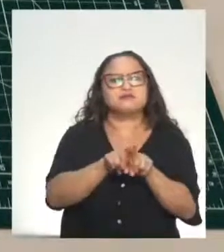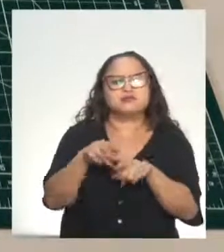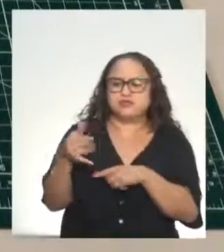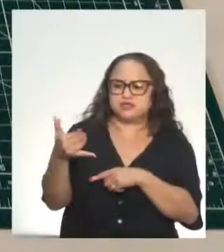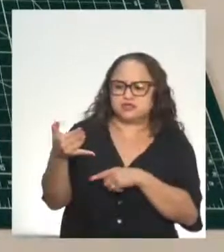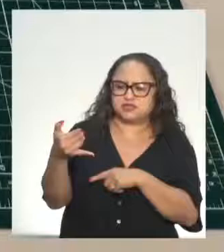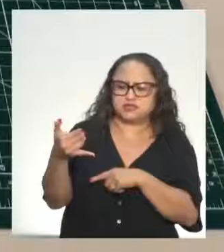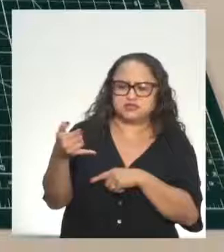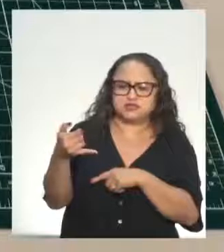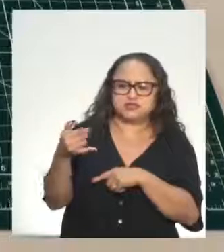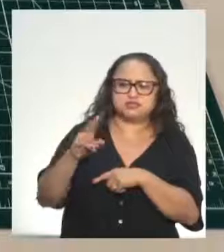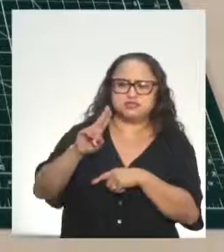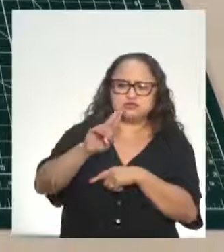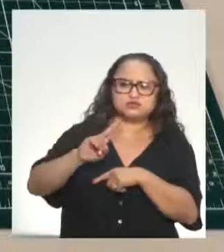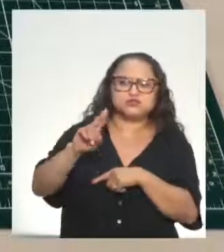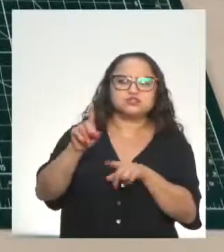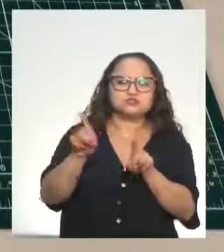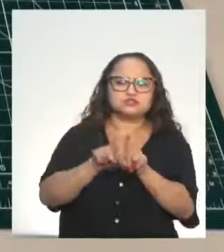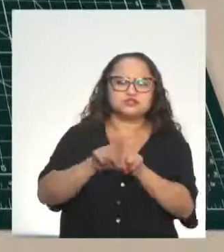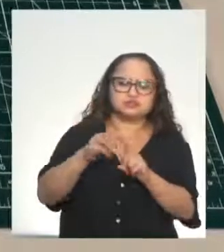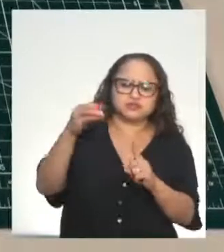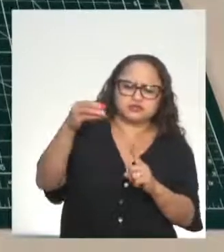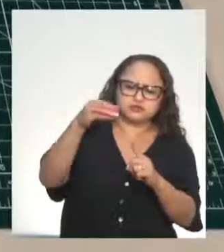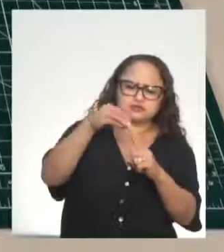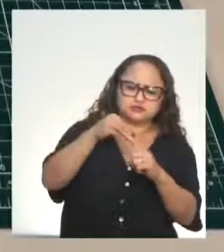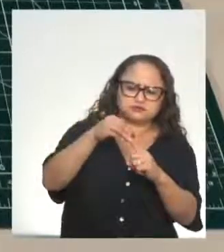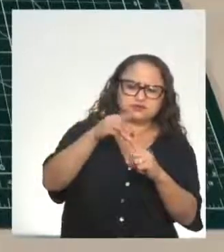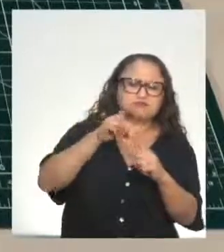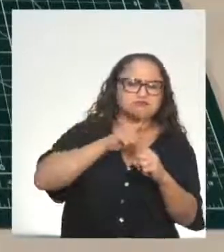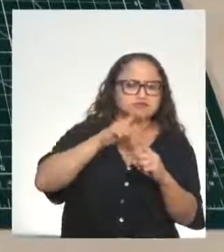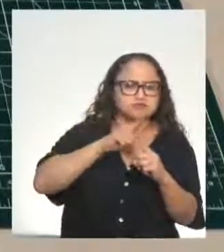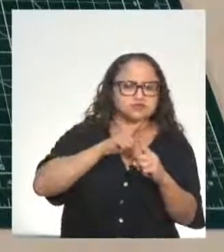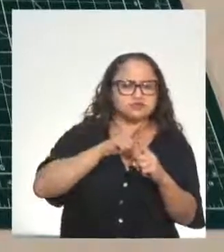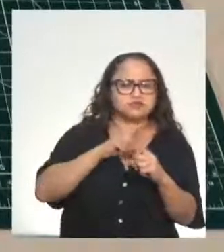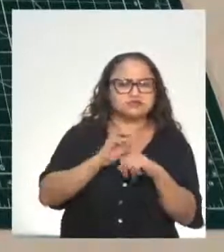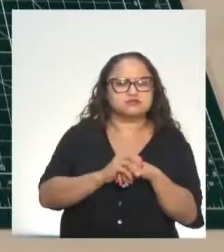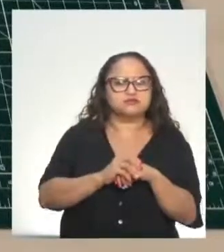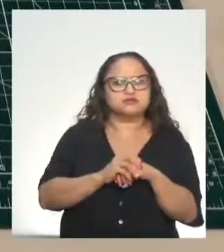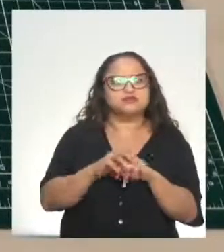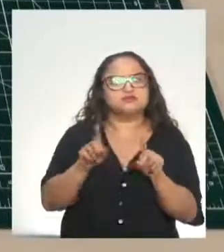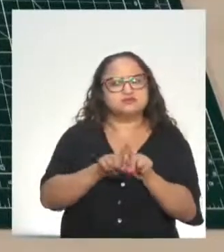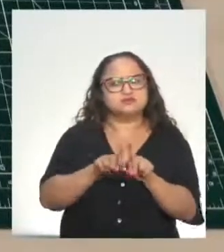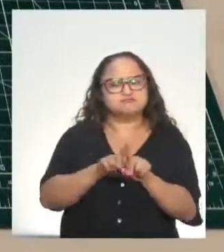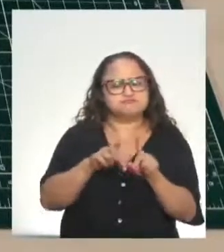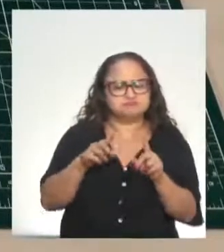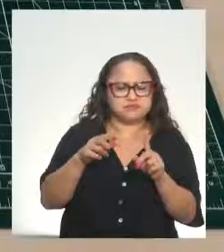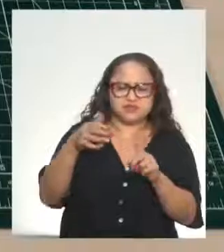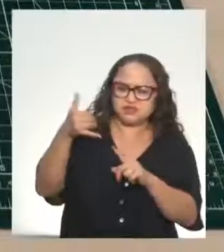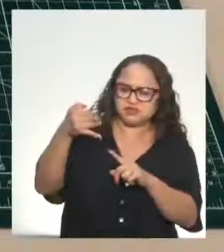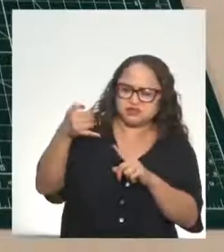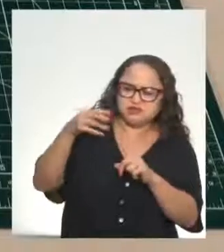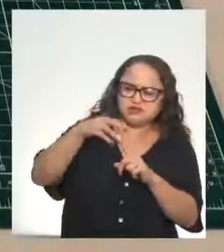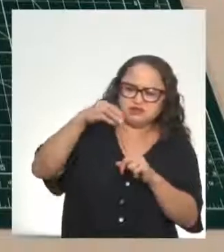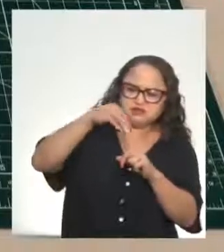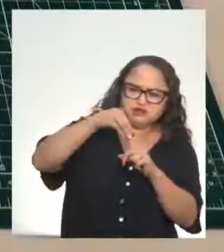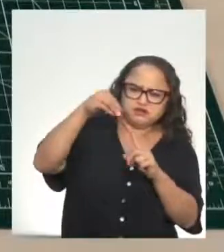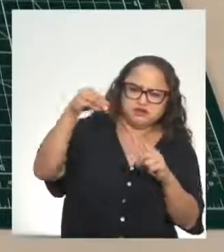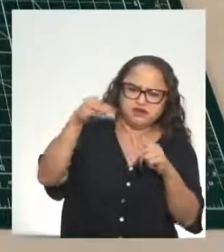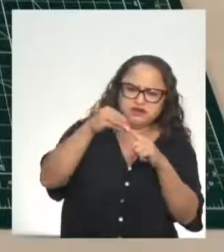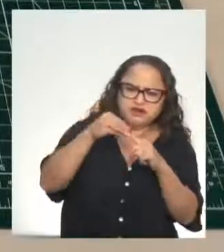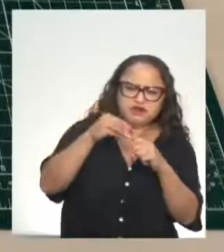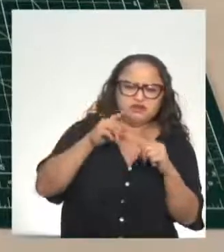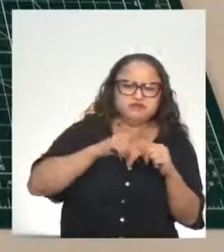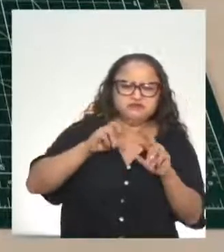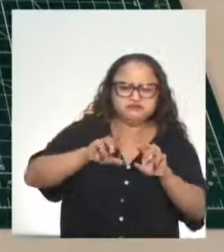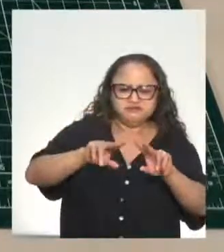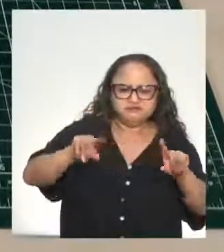vinco, utilizando tanto a tampinha, né, uma dessas pontas, até mesmo a parte de cima da caneta, ou algum outro objeto que você consiga